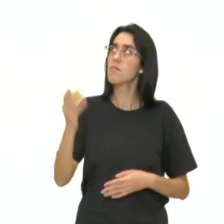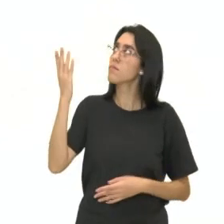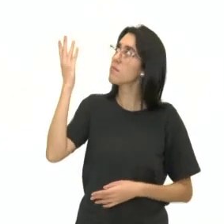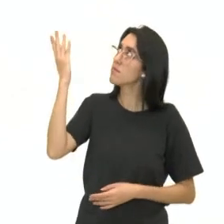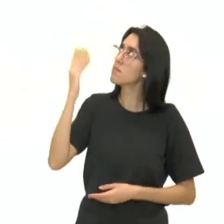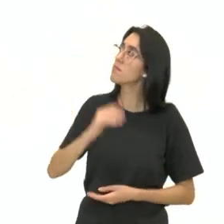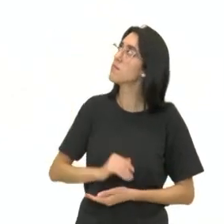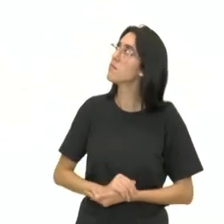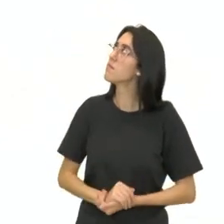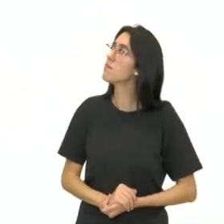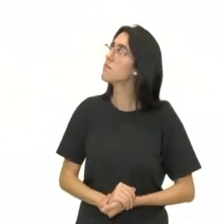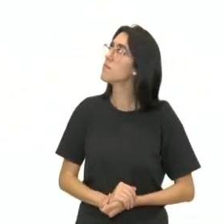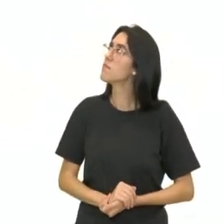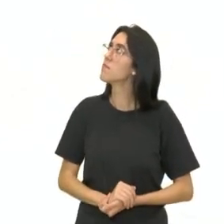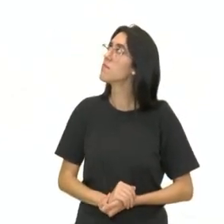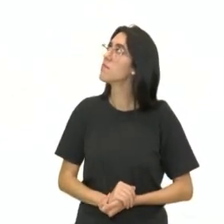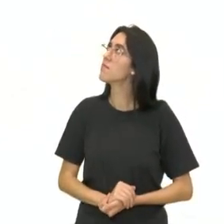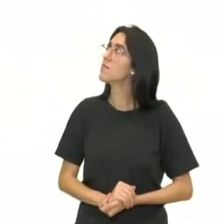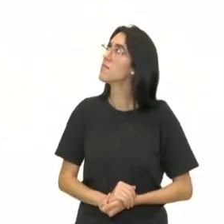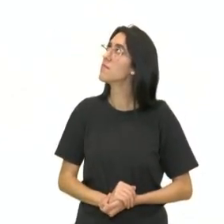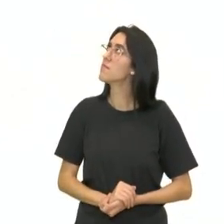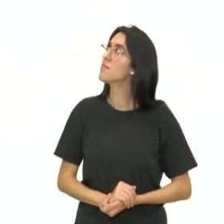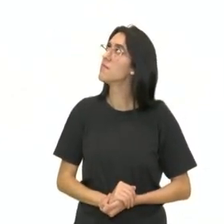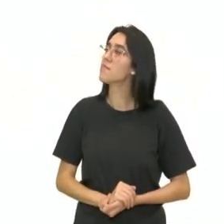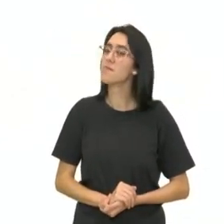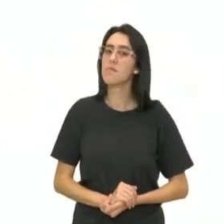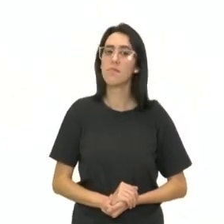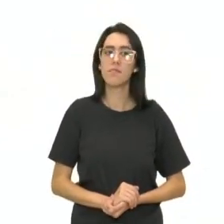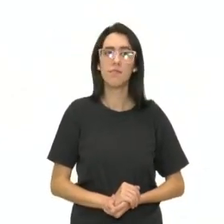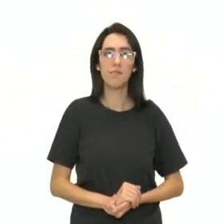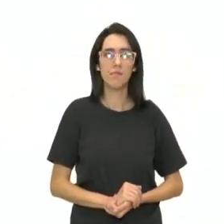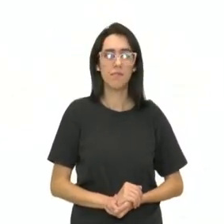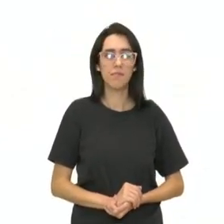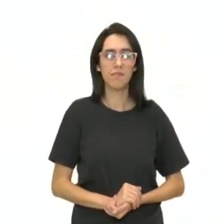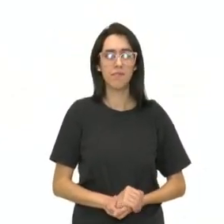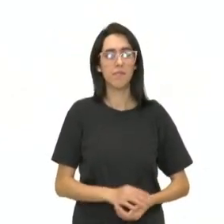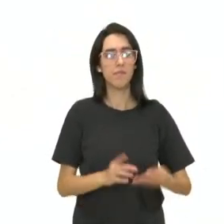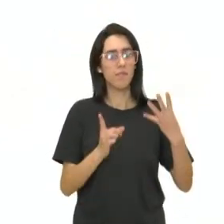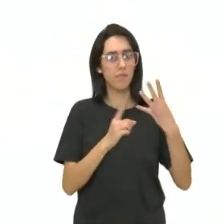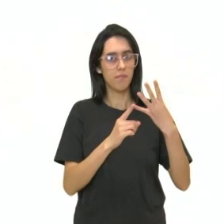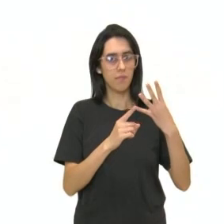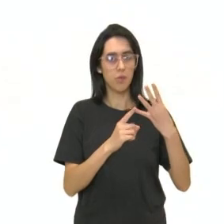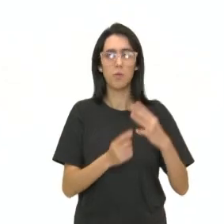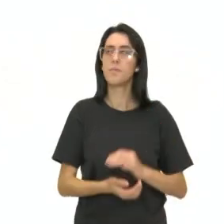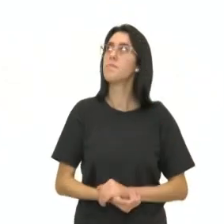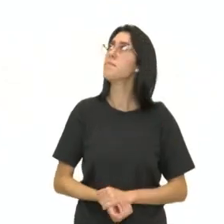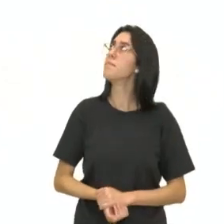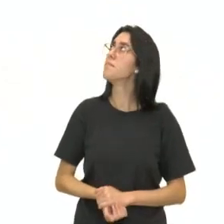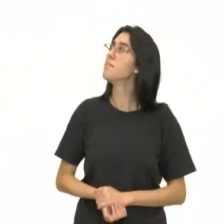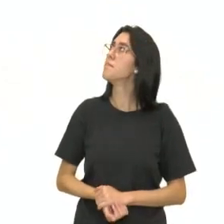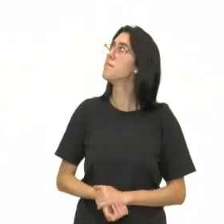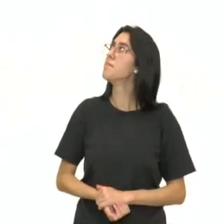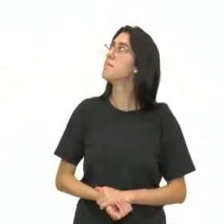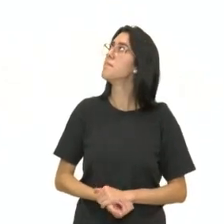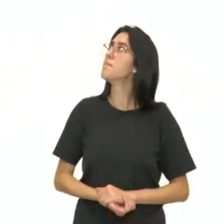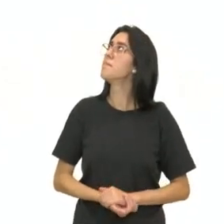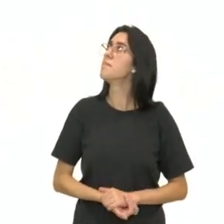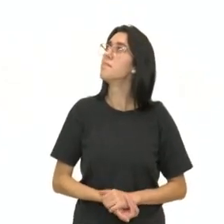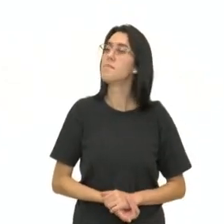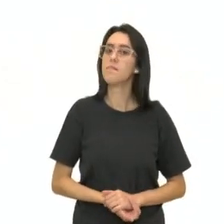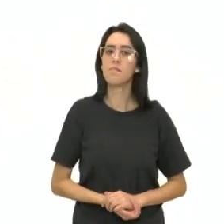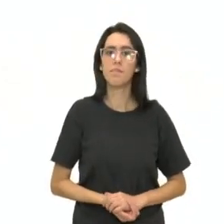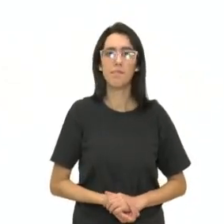convertido al budismo. Este chico es famoso por un anuncio. Este chico se ha hecho